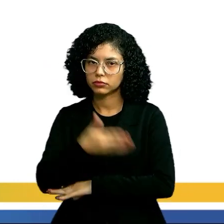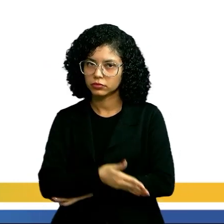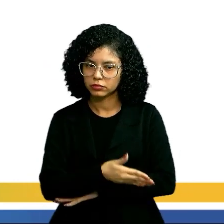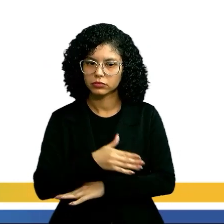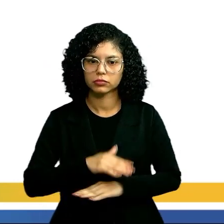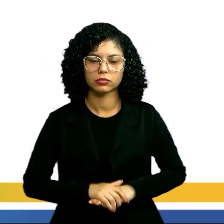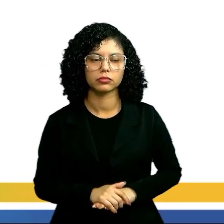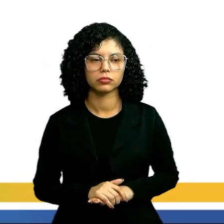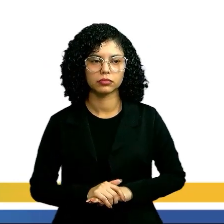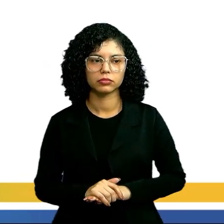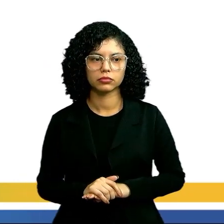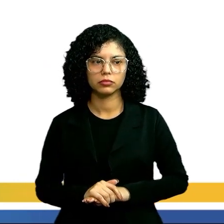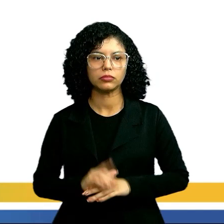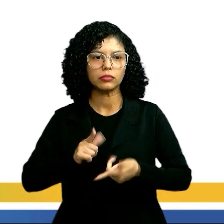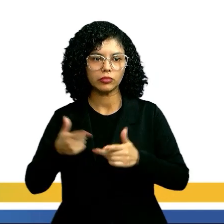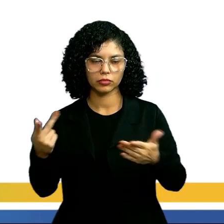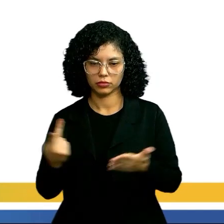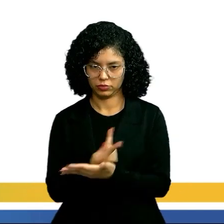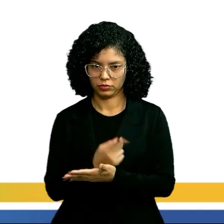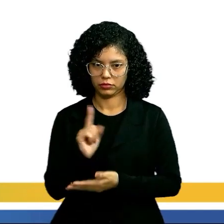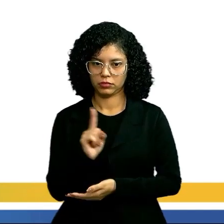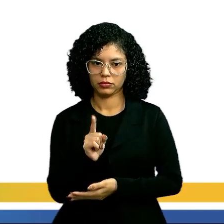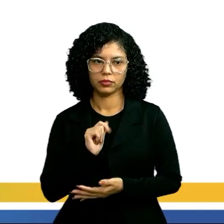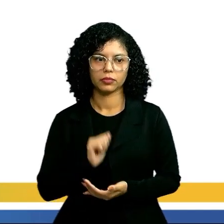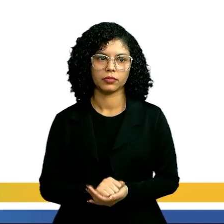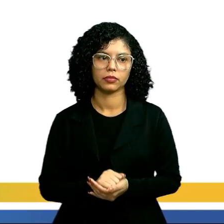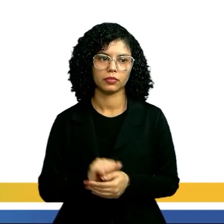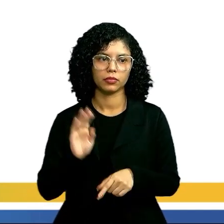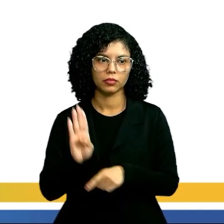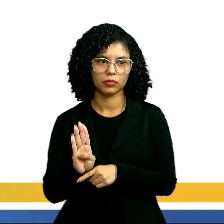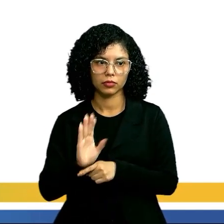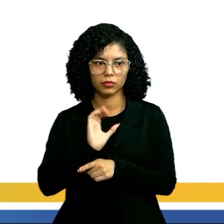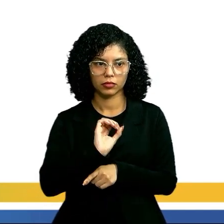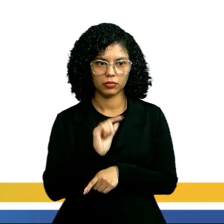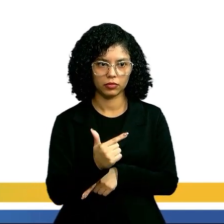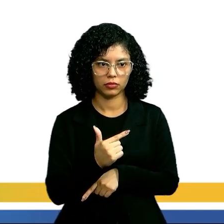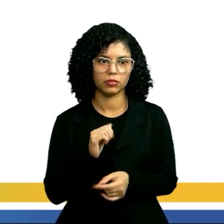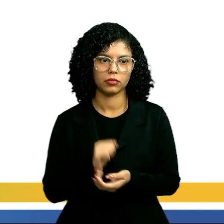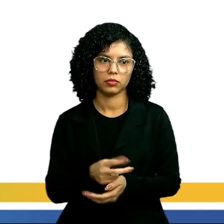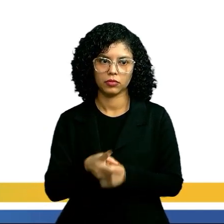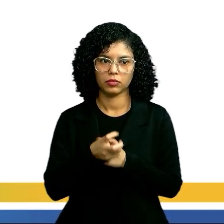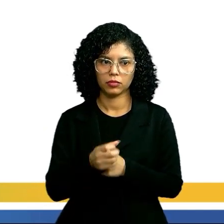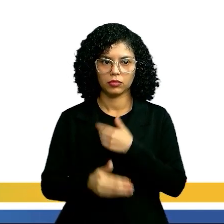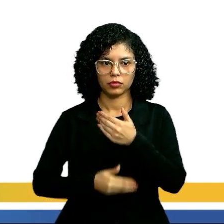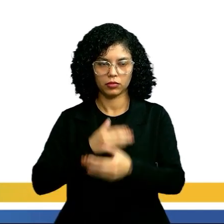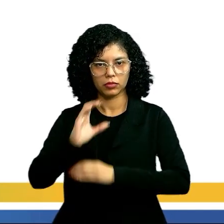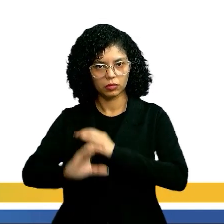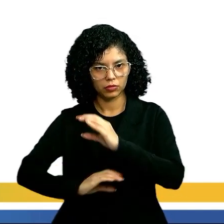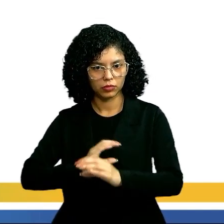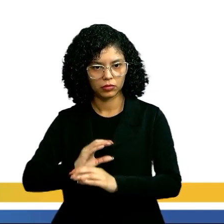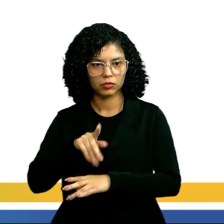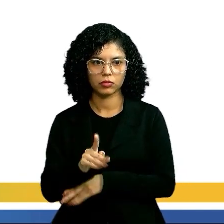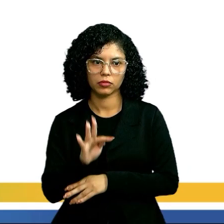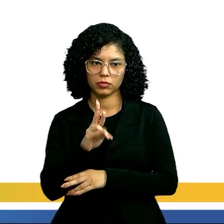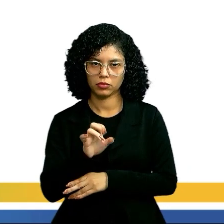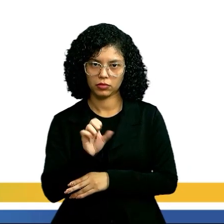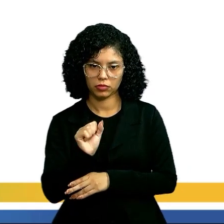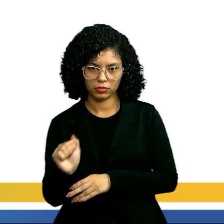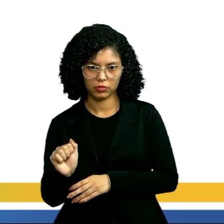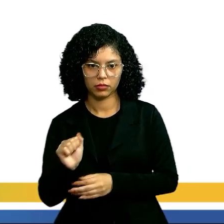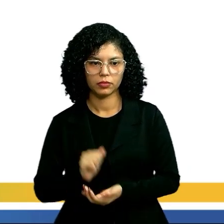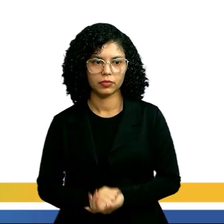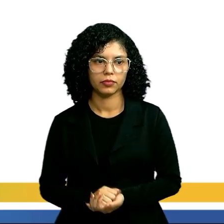na mitocôndria. Então, letra A, não. É de oxigênio consumido durante o ciclo de